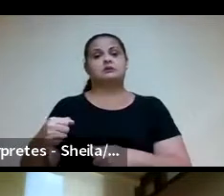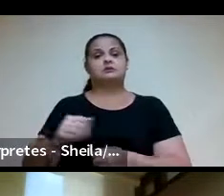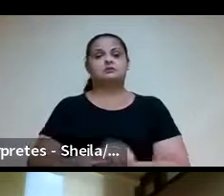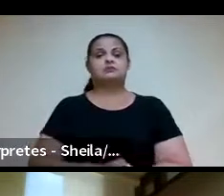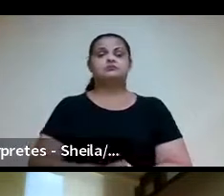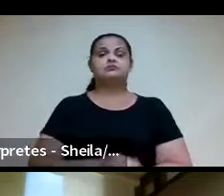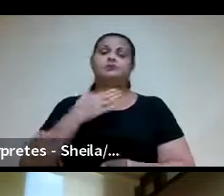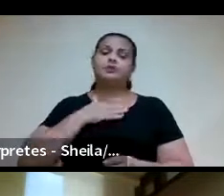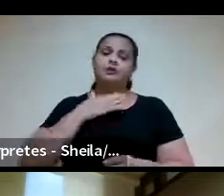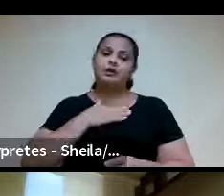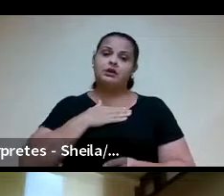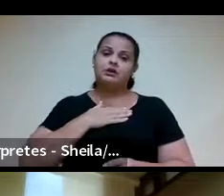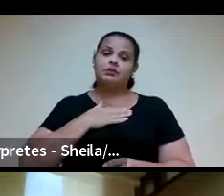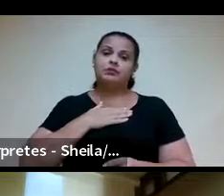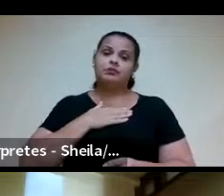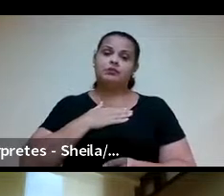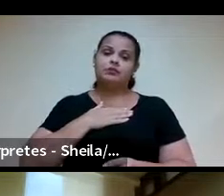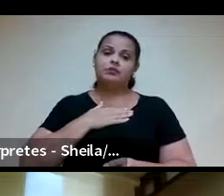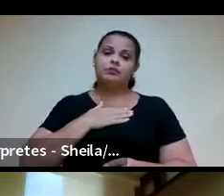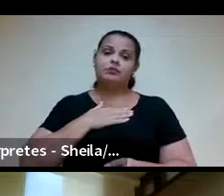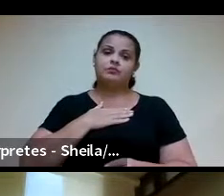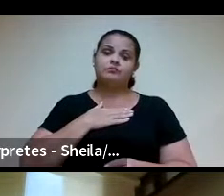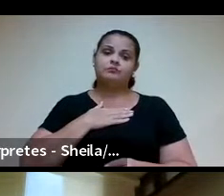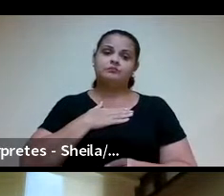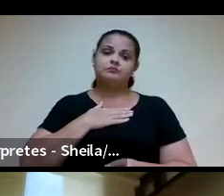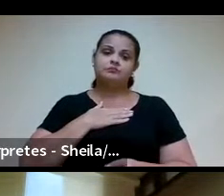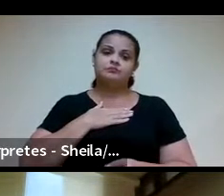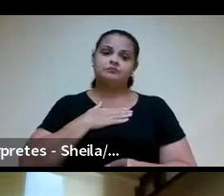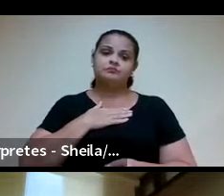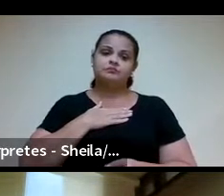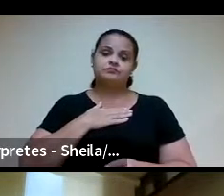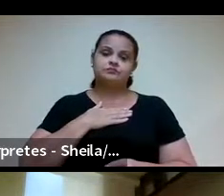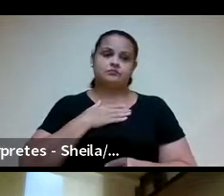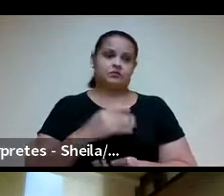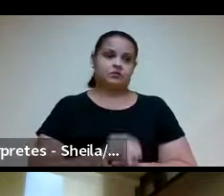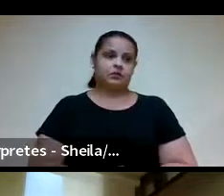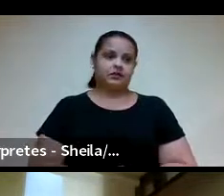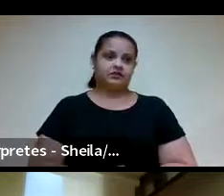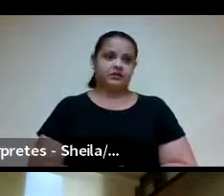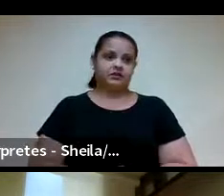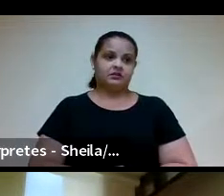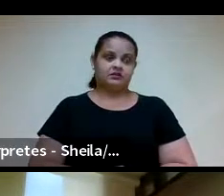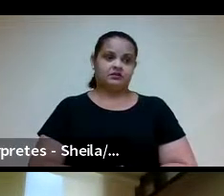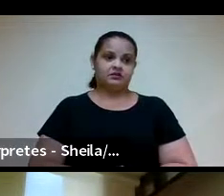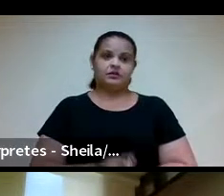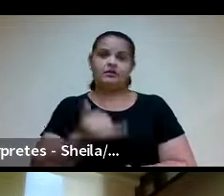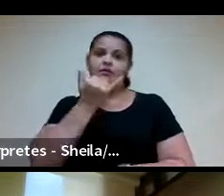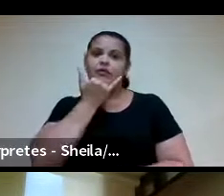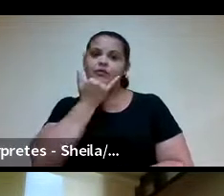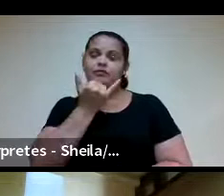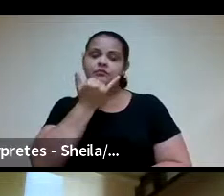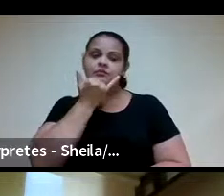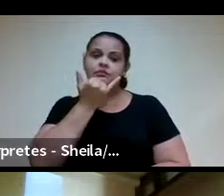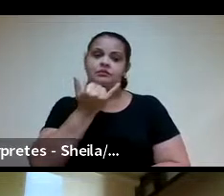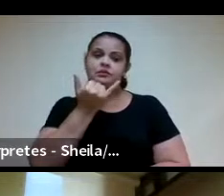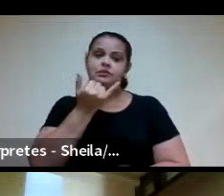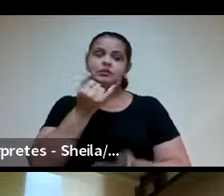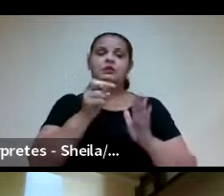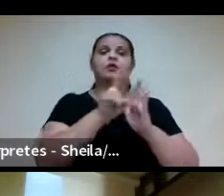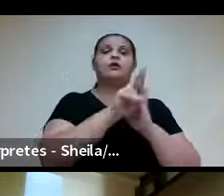eu, pedindo máxima vênia aos que me antecederam e principalmente ao